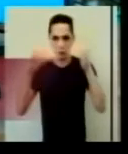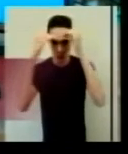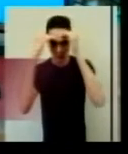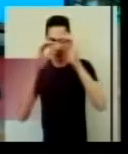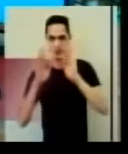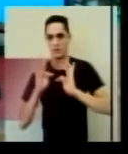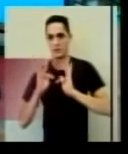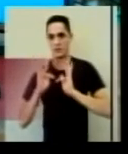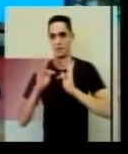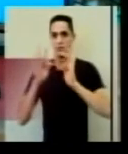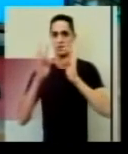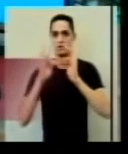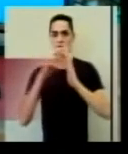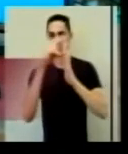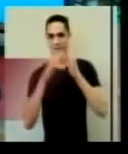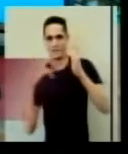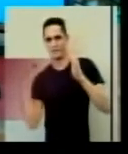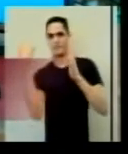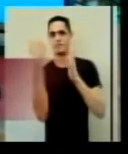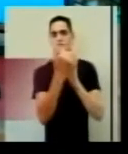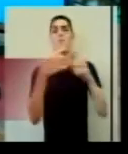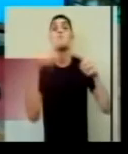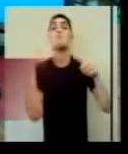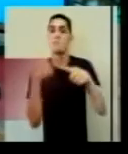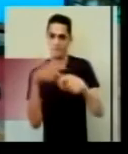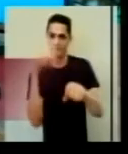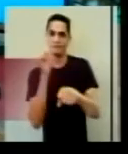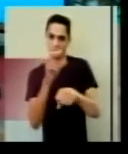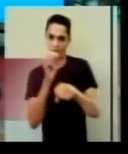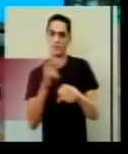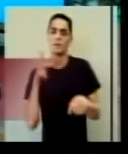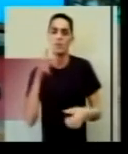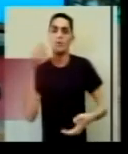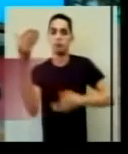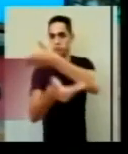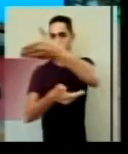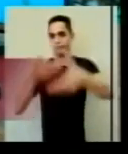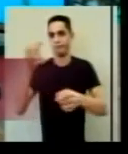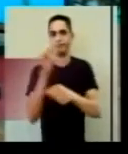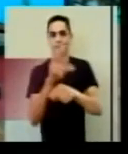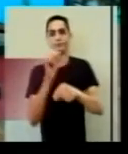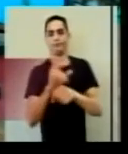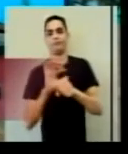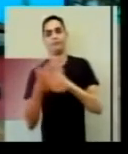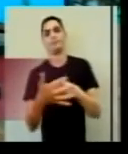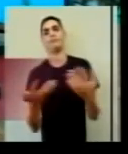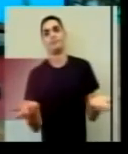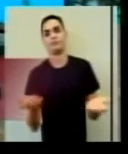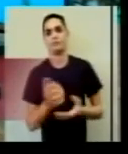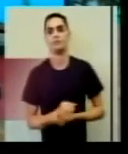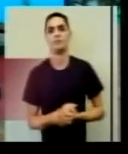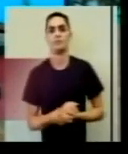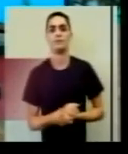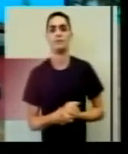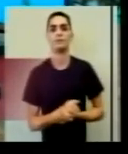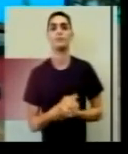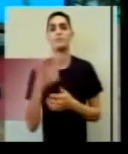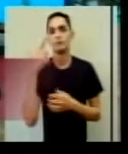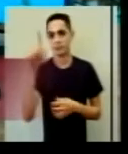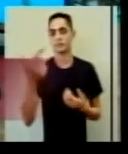são poucos. Devemos nos manter com todas as regras, porque o vírus está